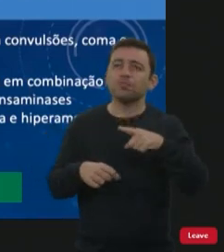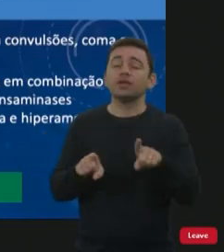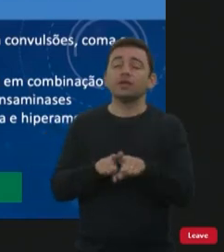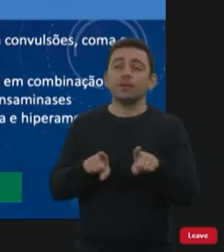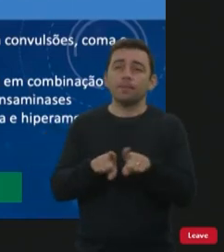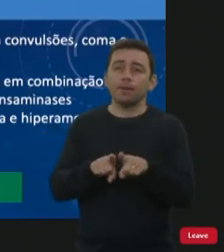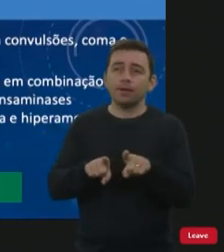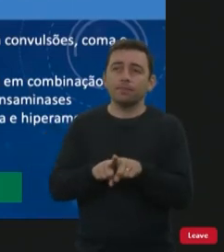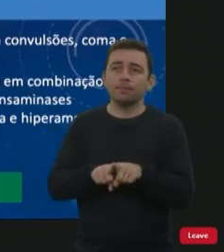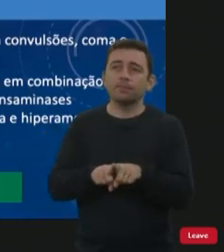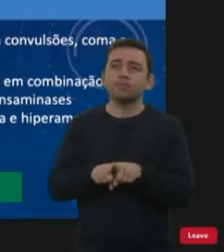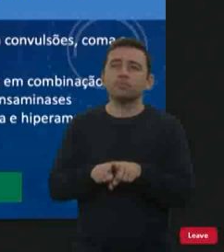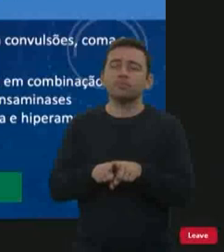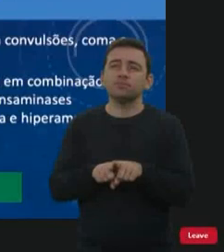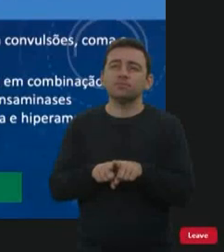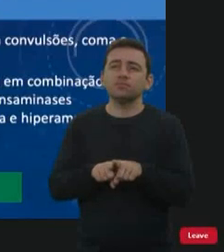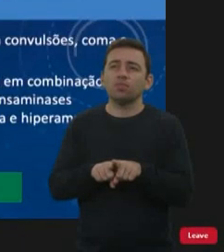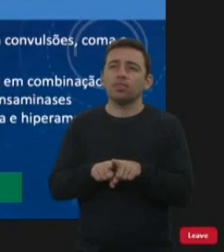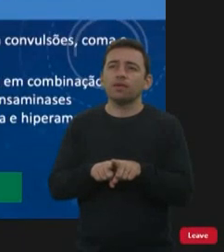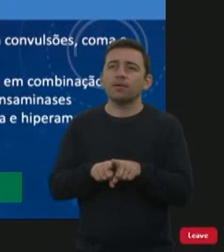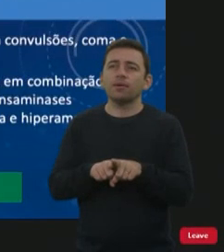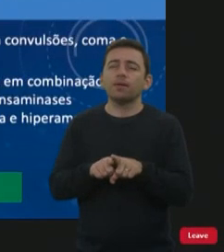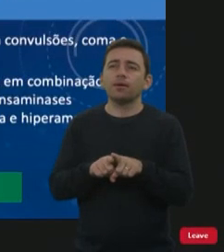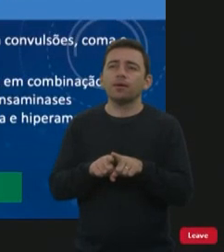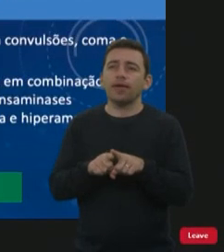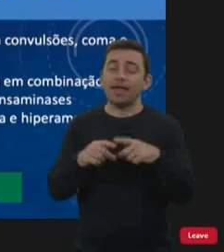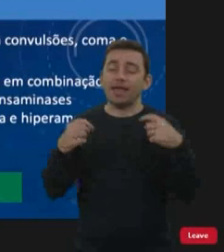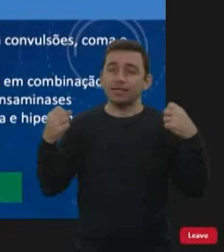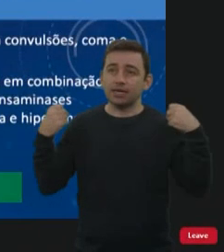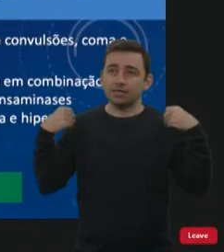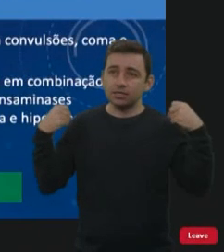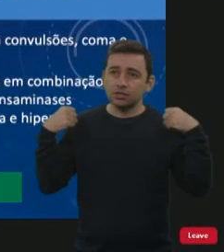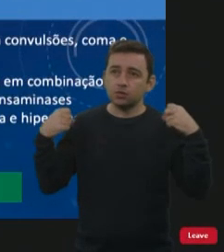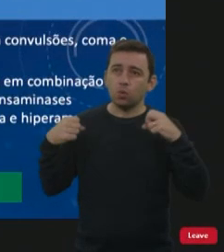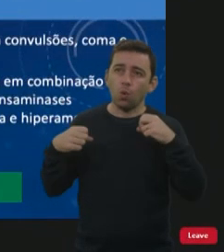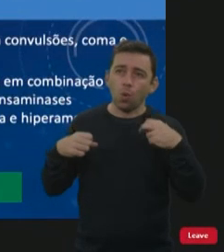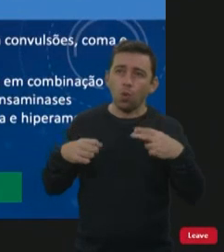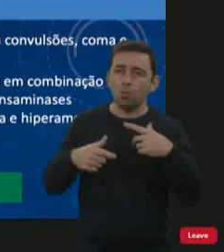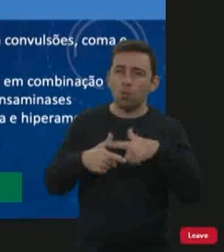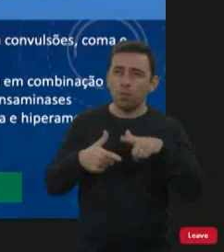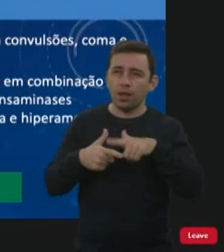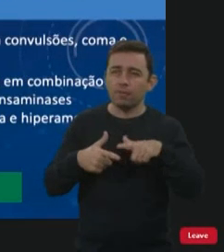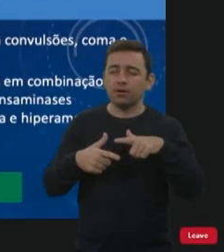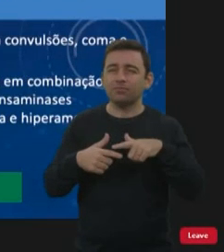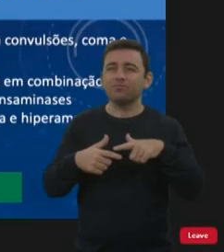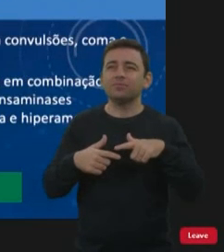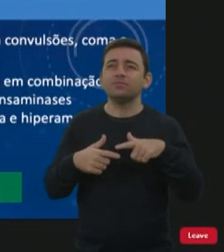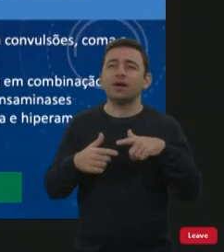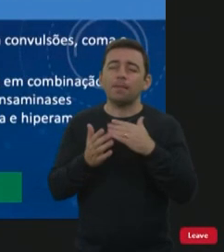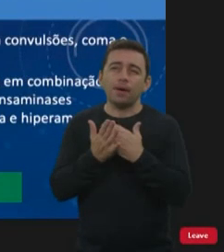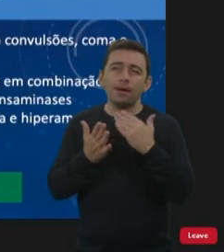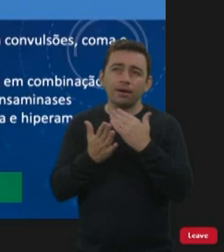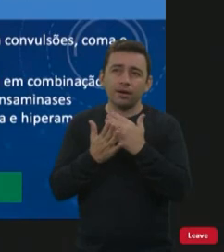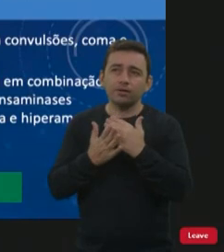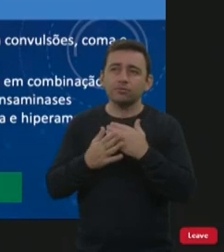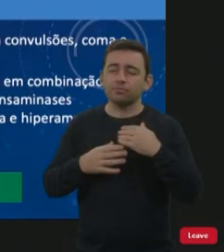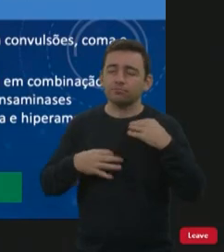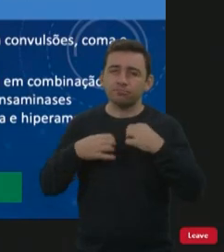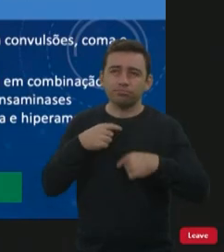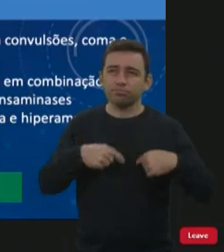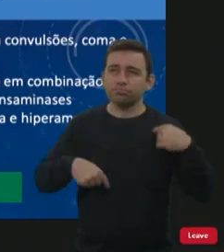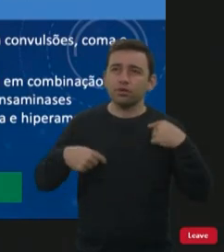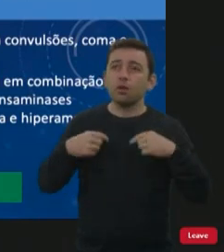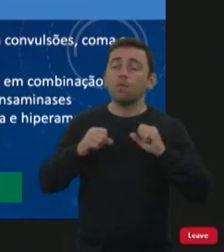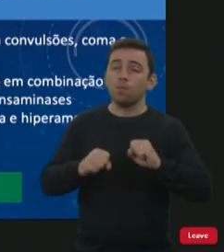eu chego a esse ponto do exercício, ou da infecção, ou do estresse metabólico, eu posso ter a lesão